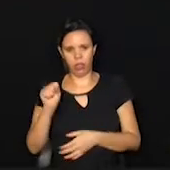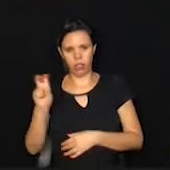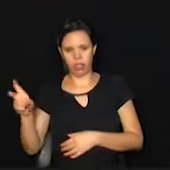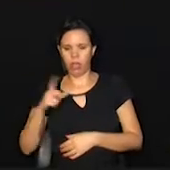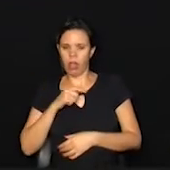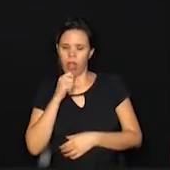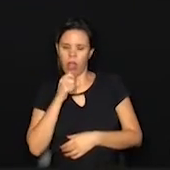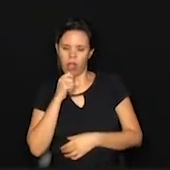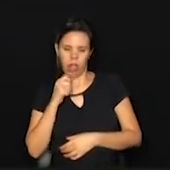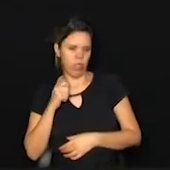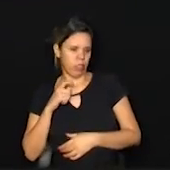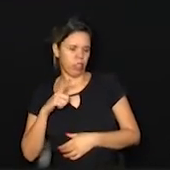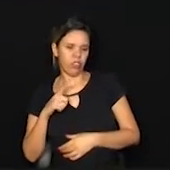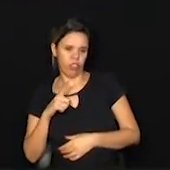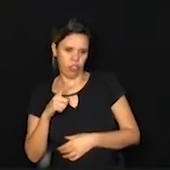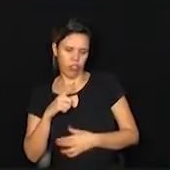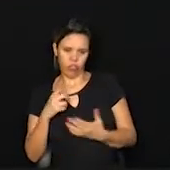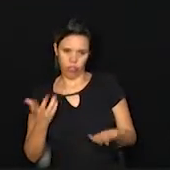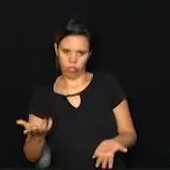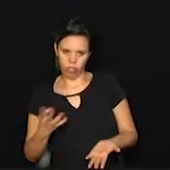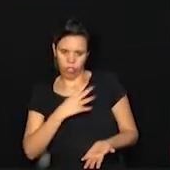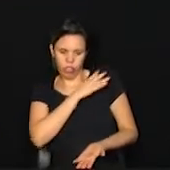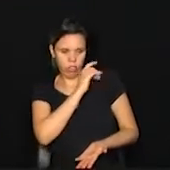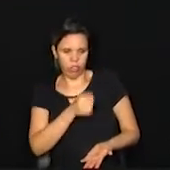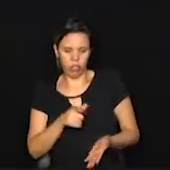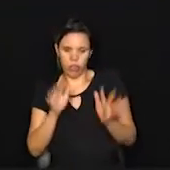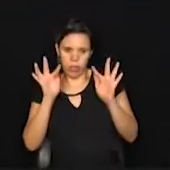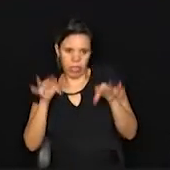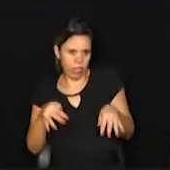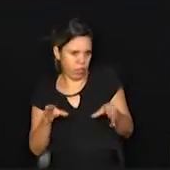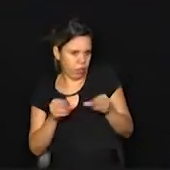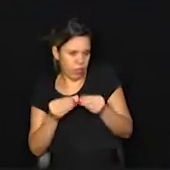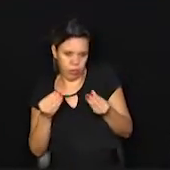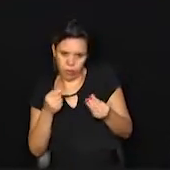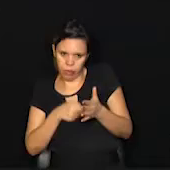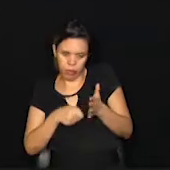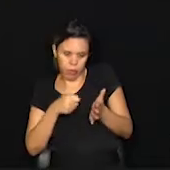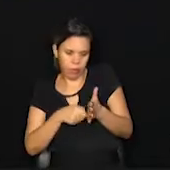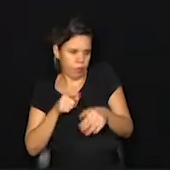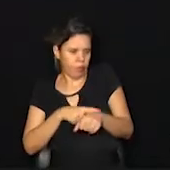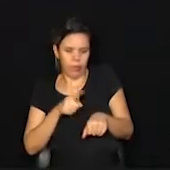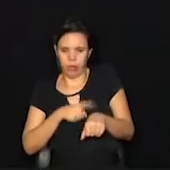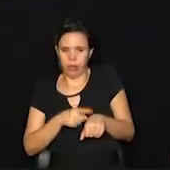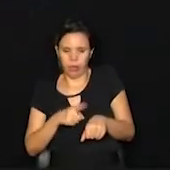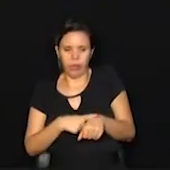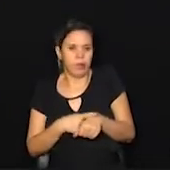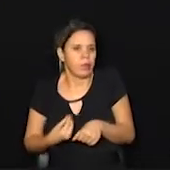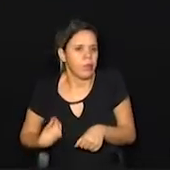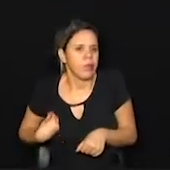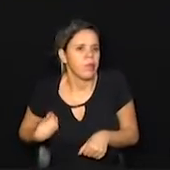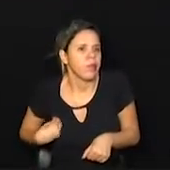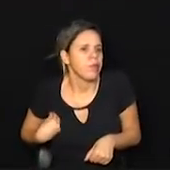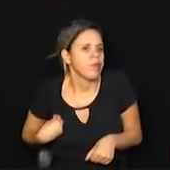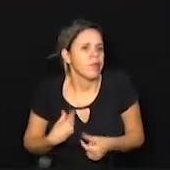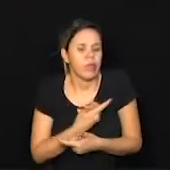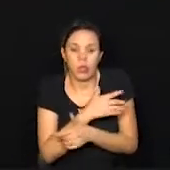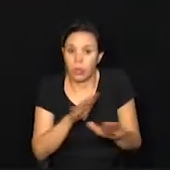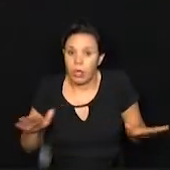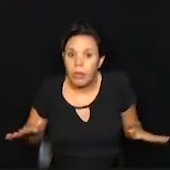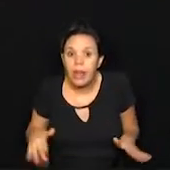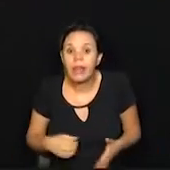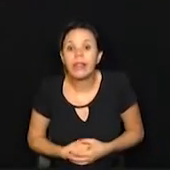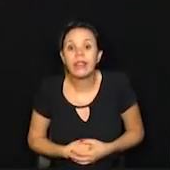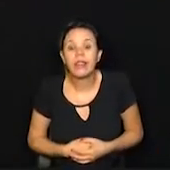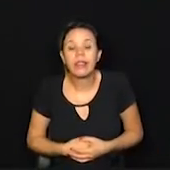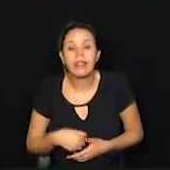tinha ditadura mas todo mundo sabia que tava no final e que tinha muita luta então momento que a ditadura ainda tá lá mas eu não é mais aquela